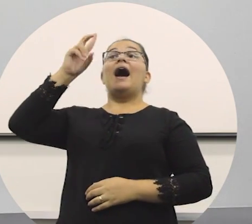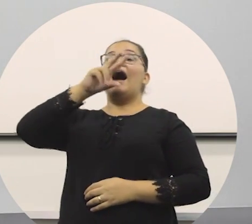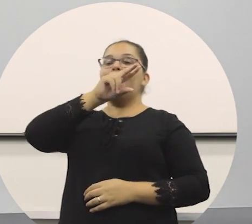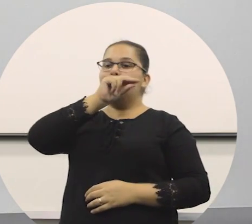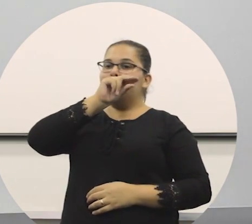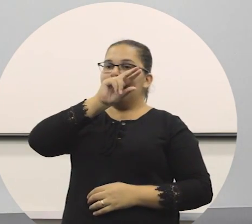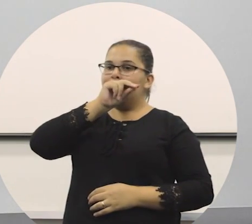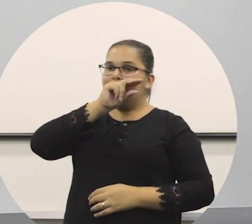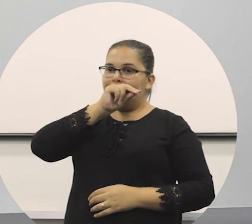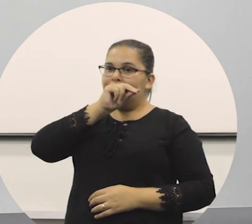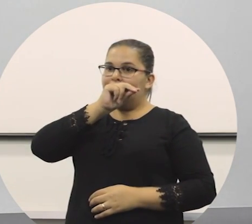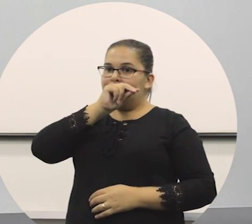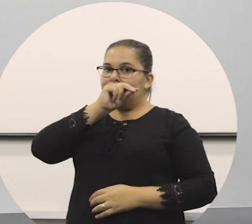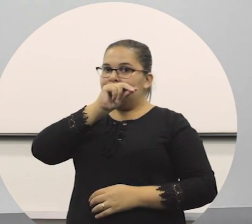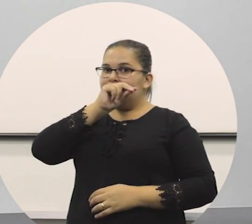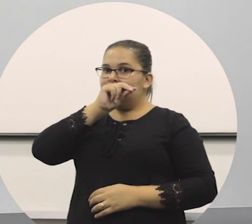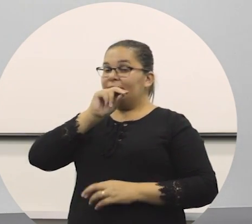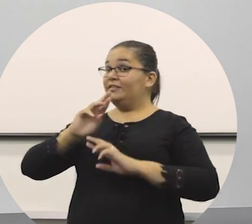Certo?